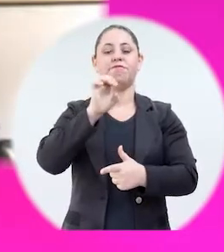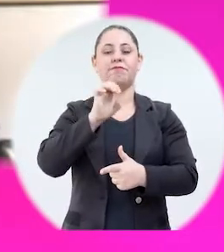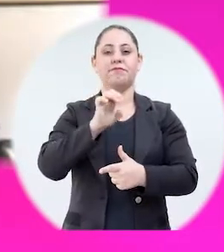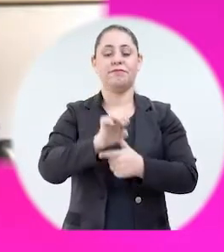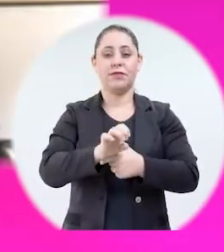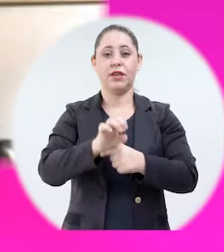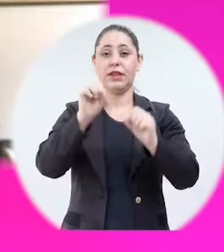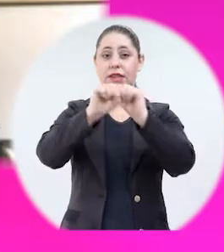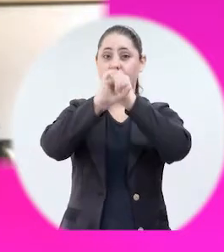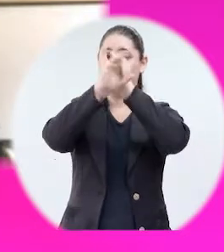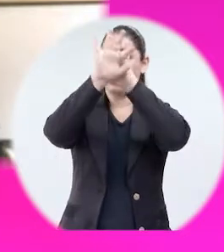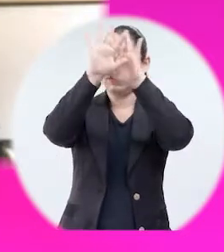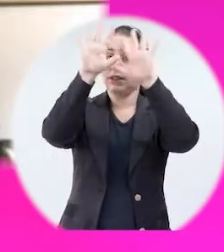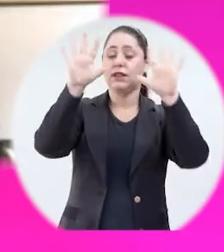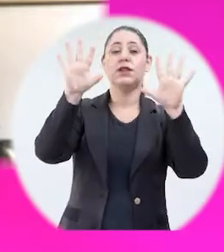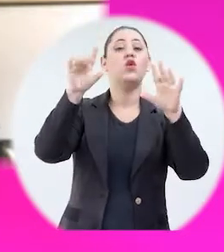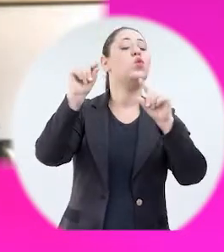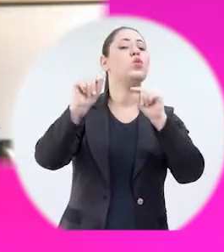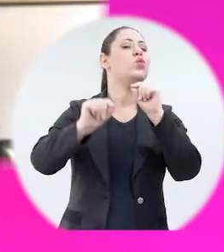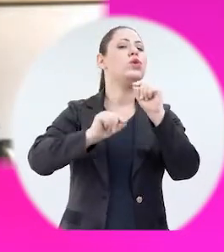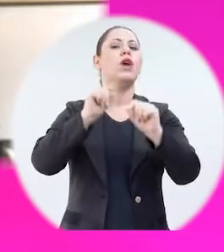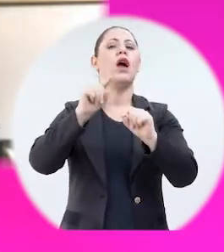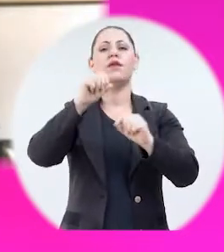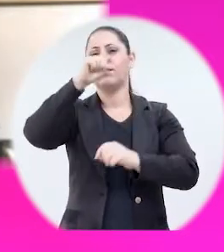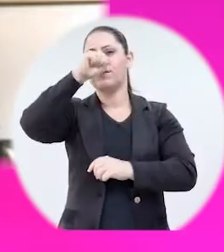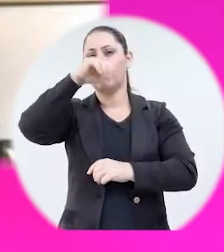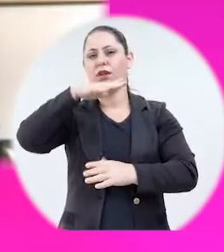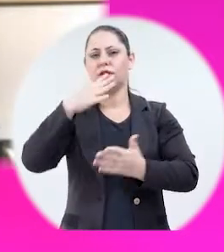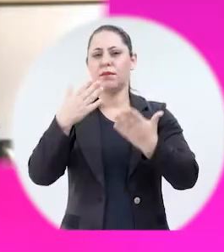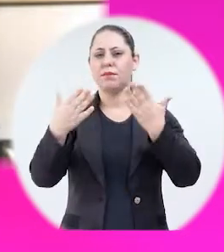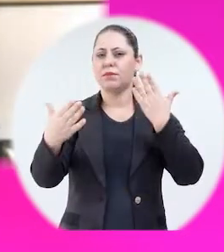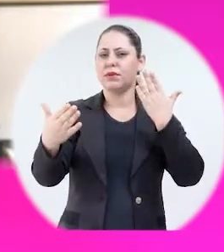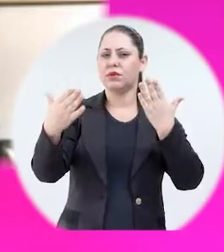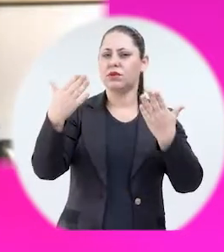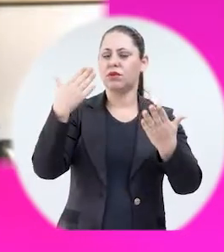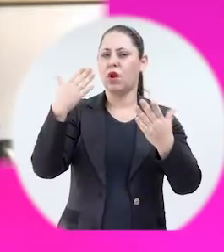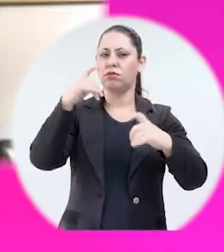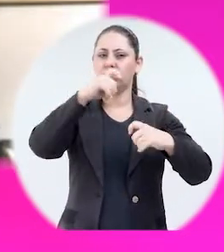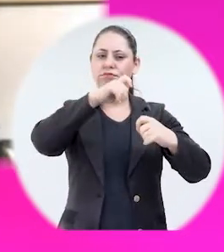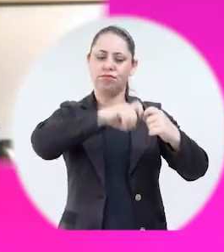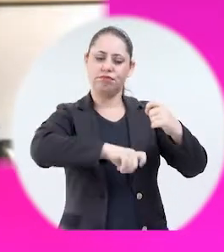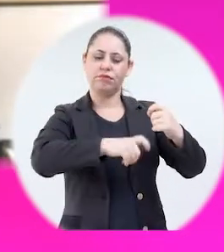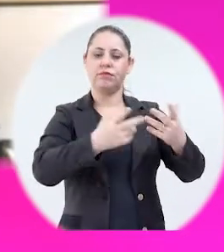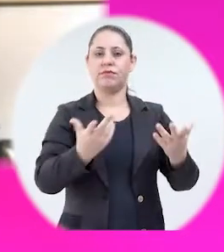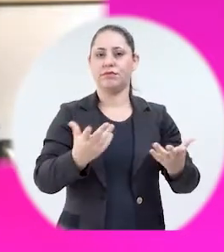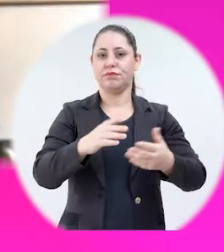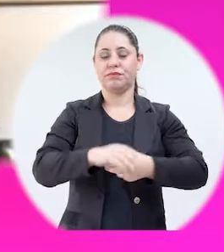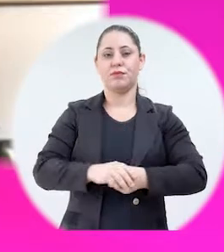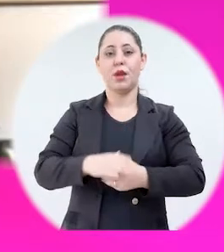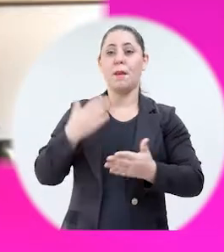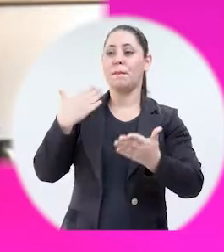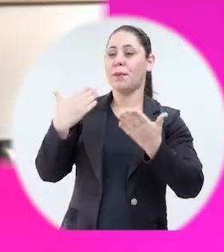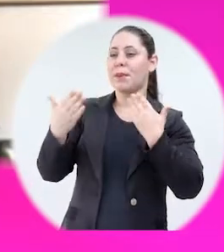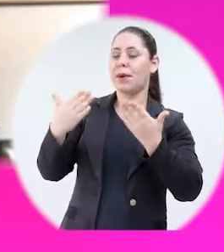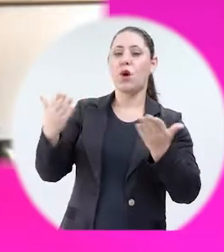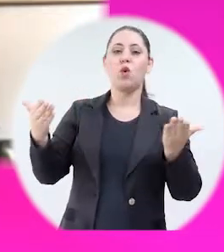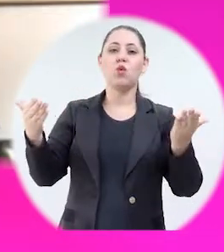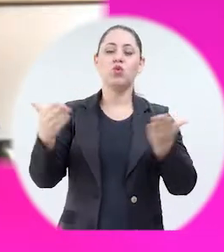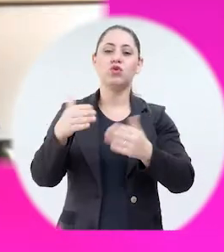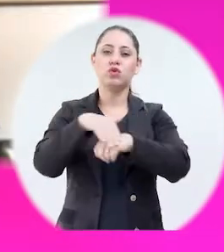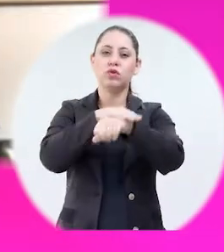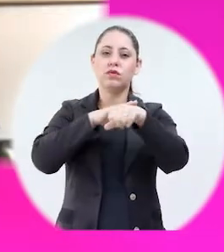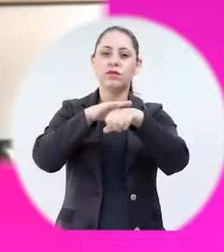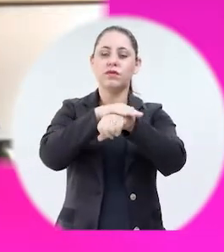estado e vamos esclarecer o que é violência psicológica e sexual. E para bater um papo com a gente, nós